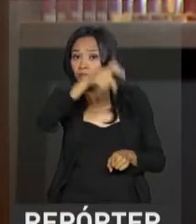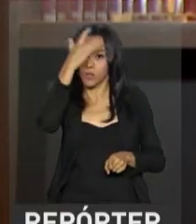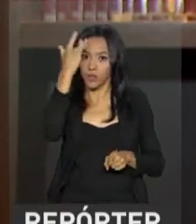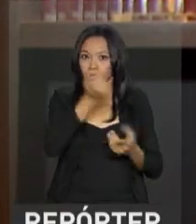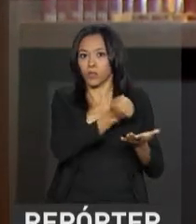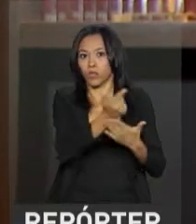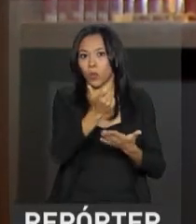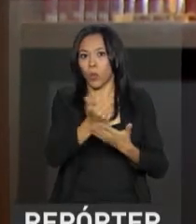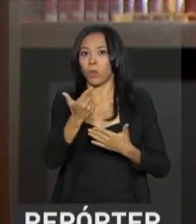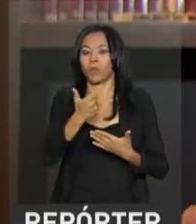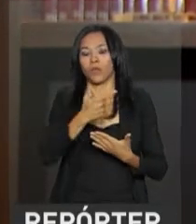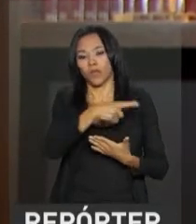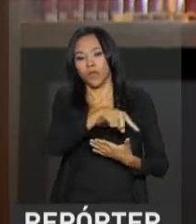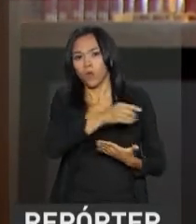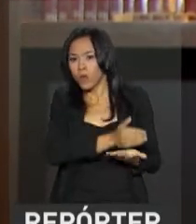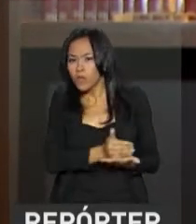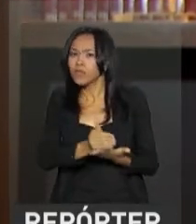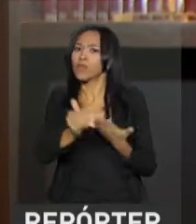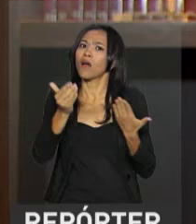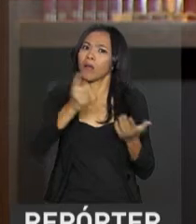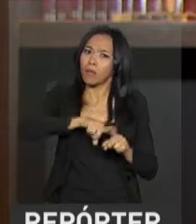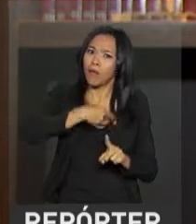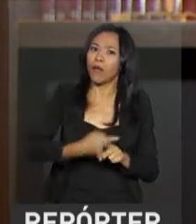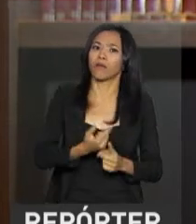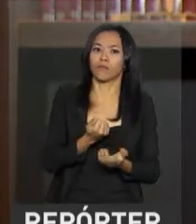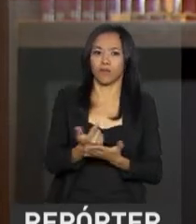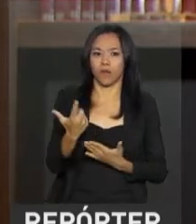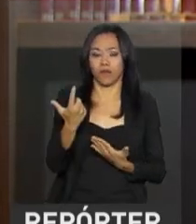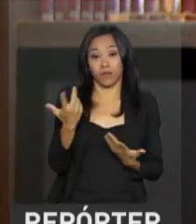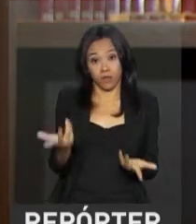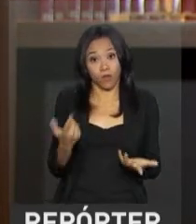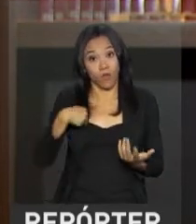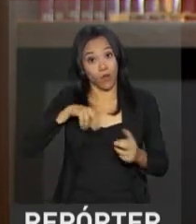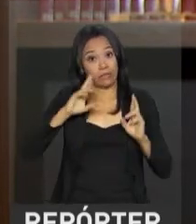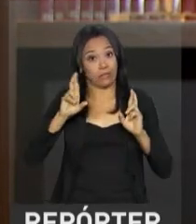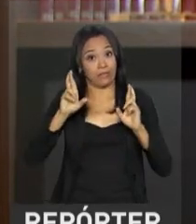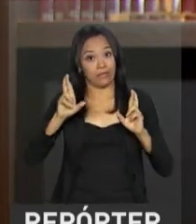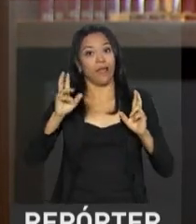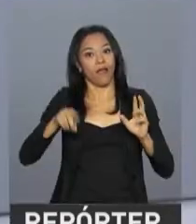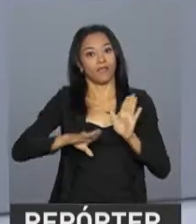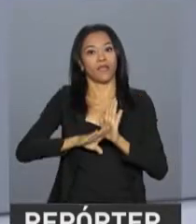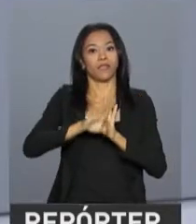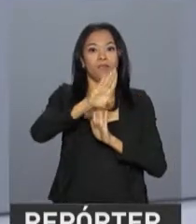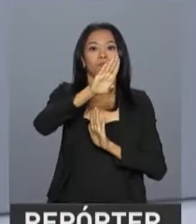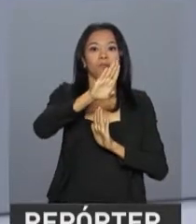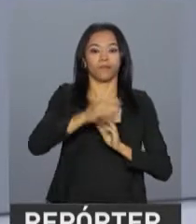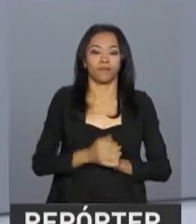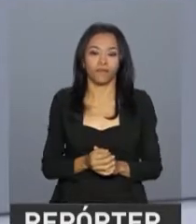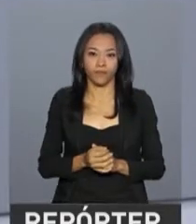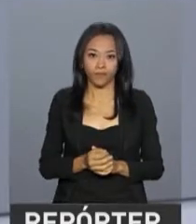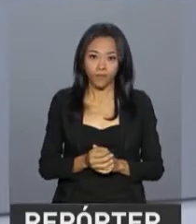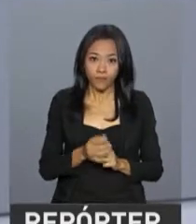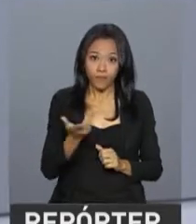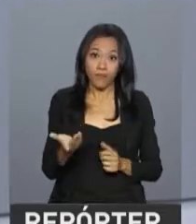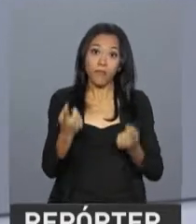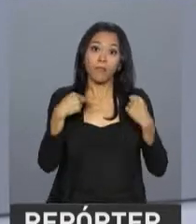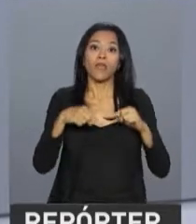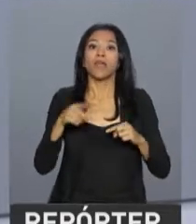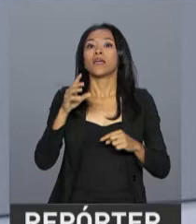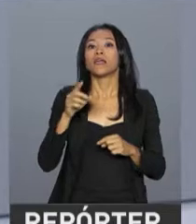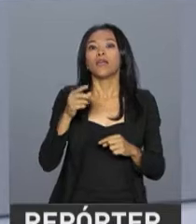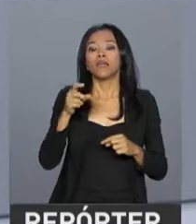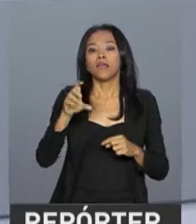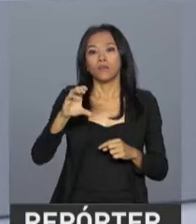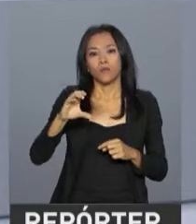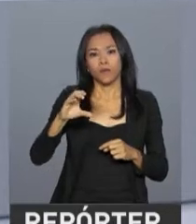aqueles que estavam reticentes, começaram a comprar mais. Então a nossa expectativa é de crescimento. E a taxa do rotativo do cartão